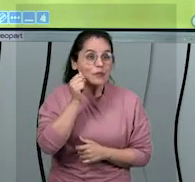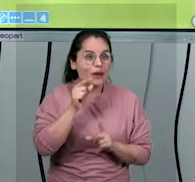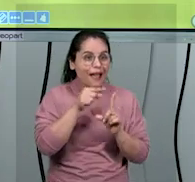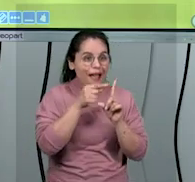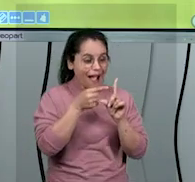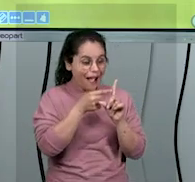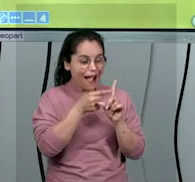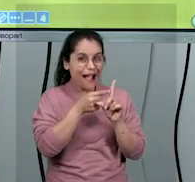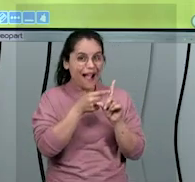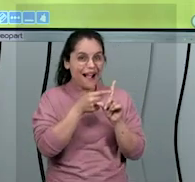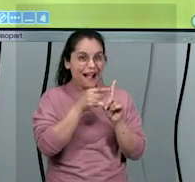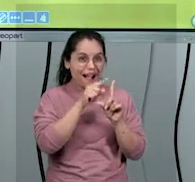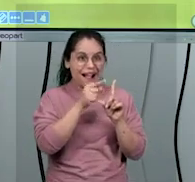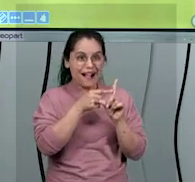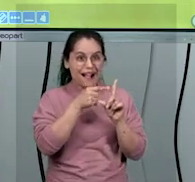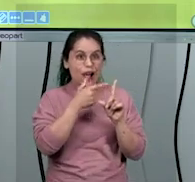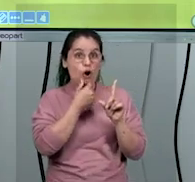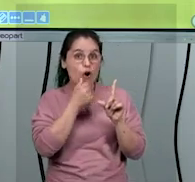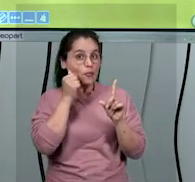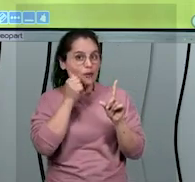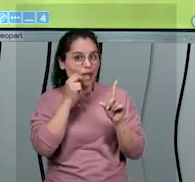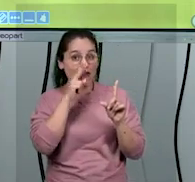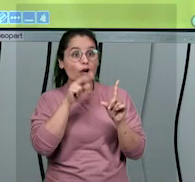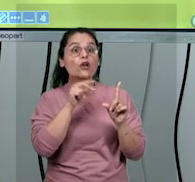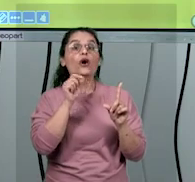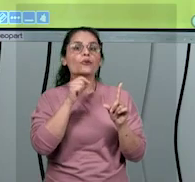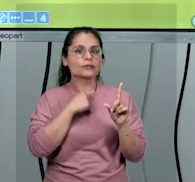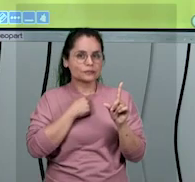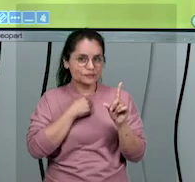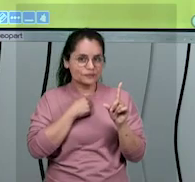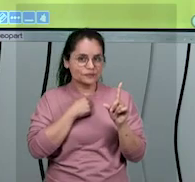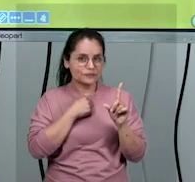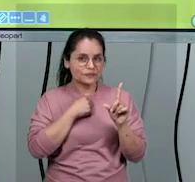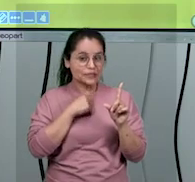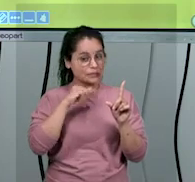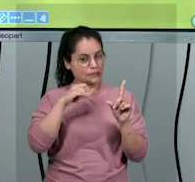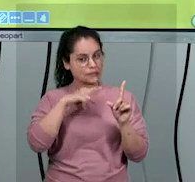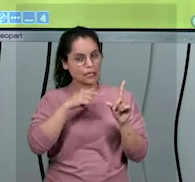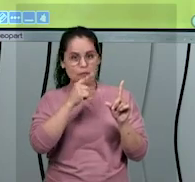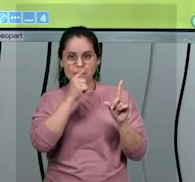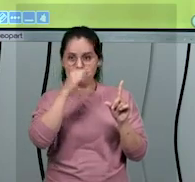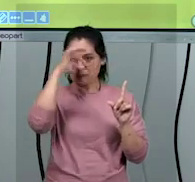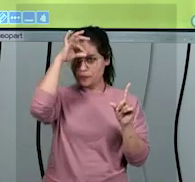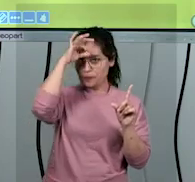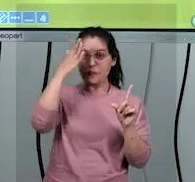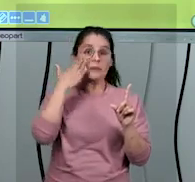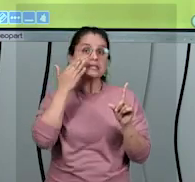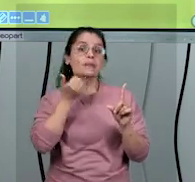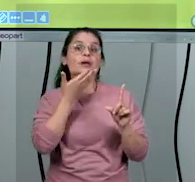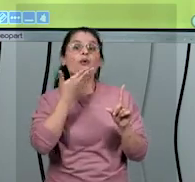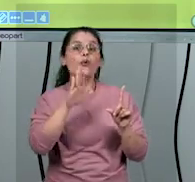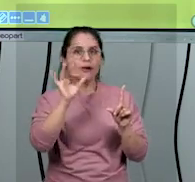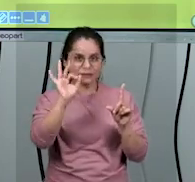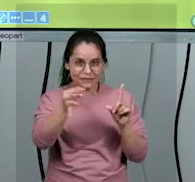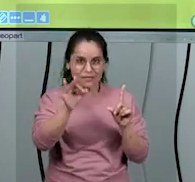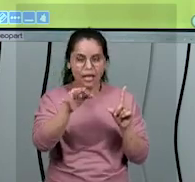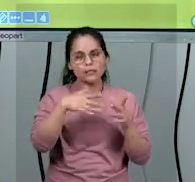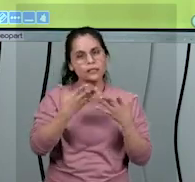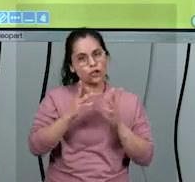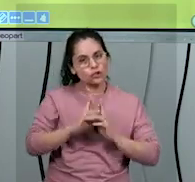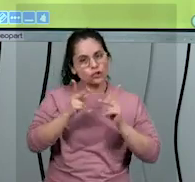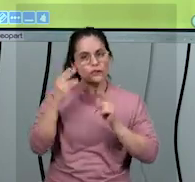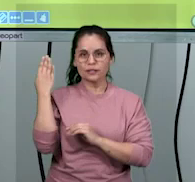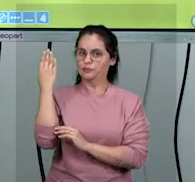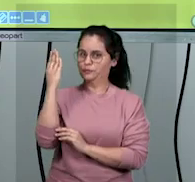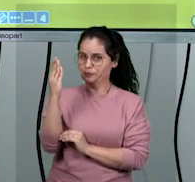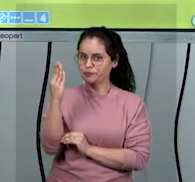está vindo aí? Ele vai olhar o sistema reprodutor para saber se é menino ou se é menina. Então, as diferenças biológicas